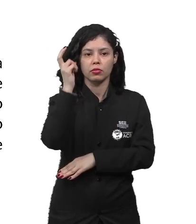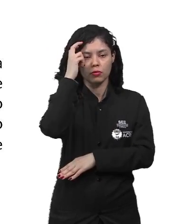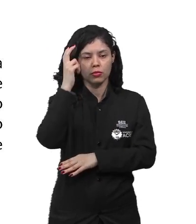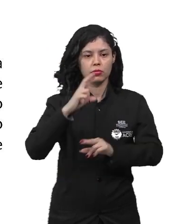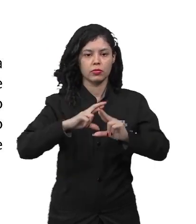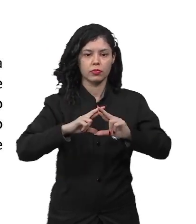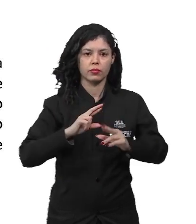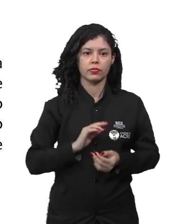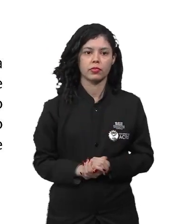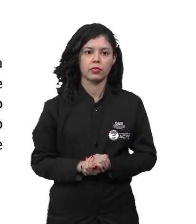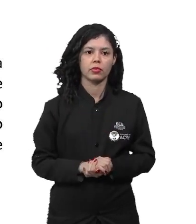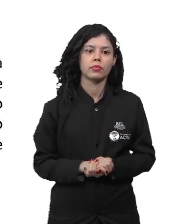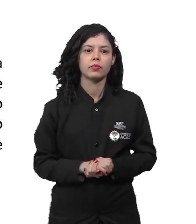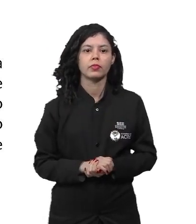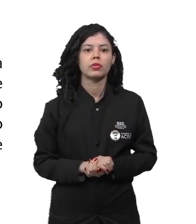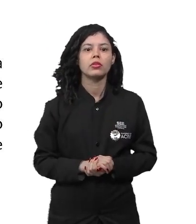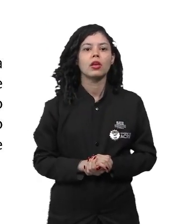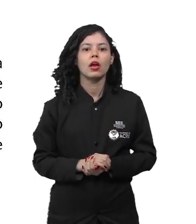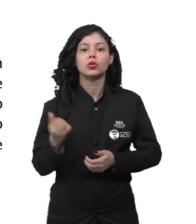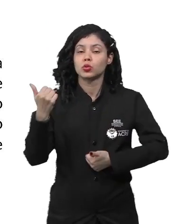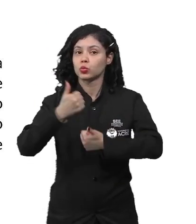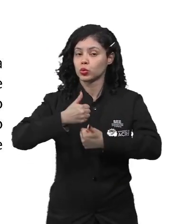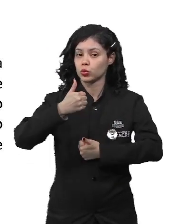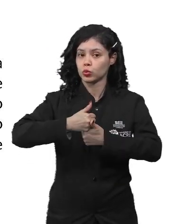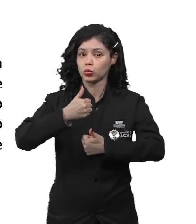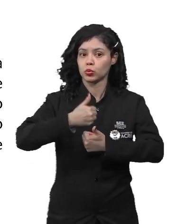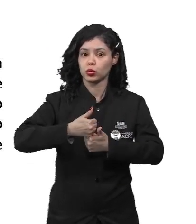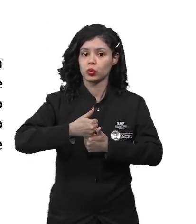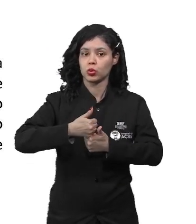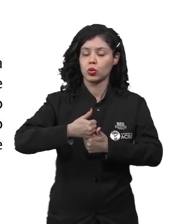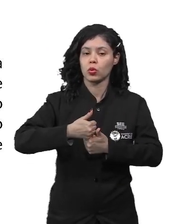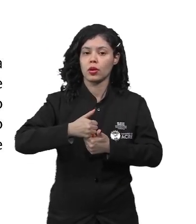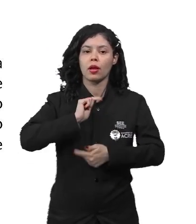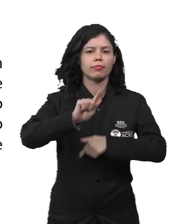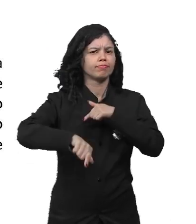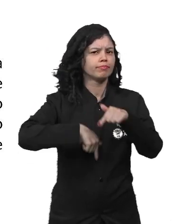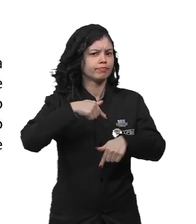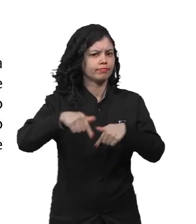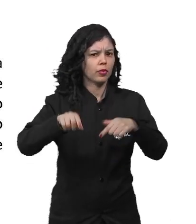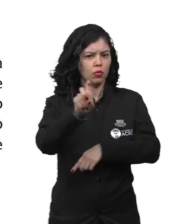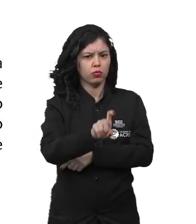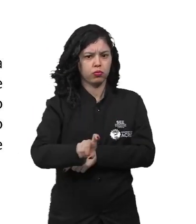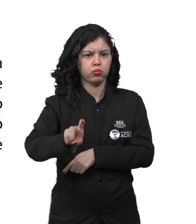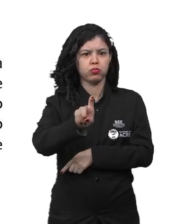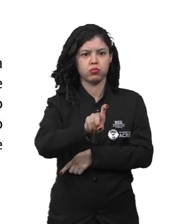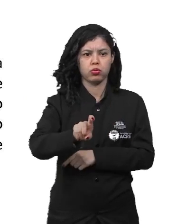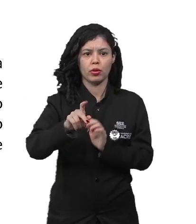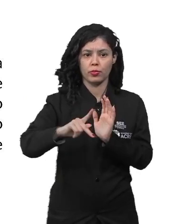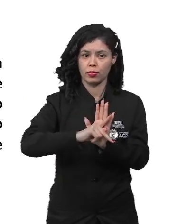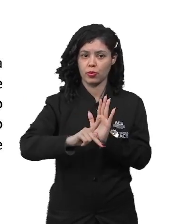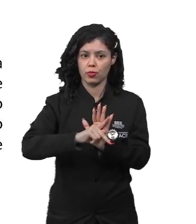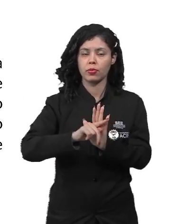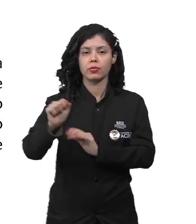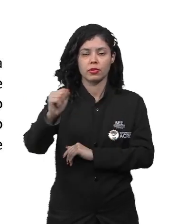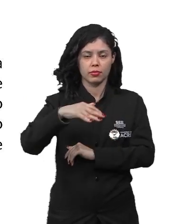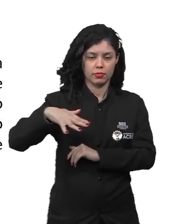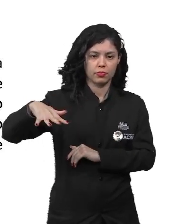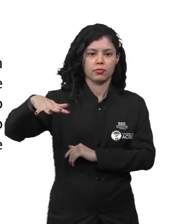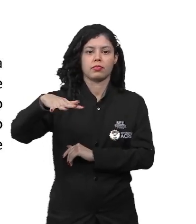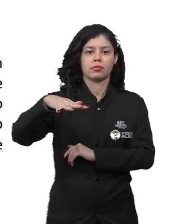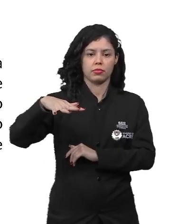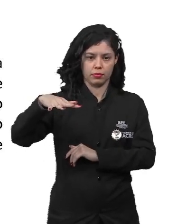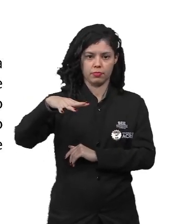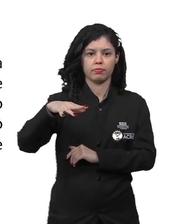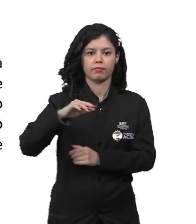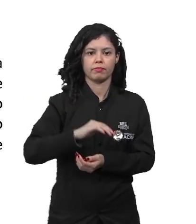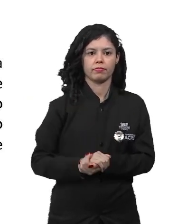culturas. Sua aplicação. O biofertilizante ele pode substituir quem? Os fertilizantes químicos,